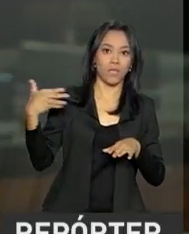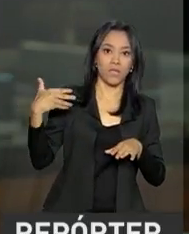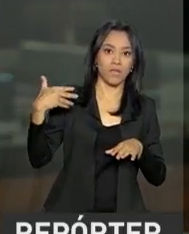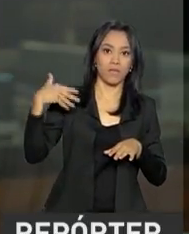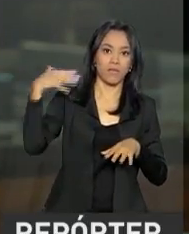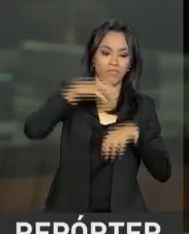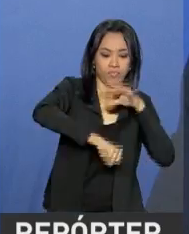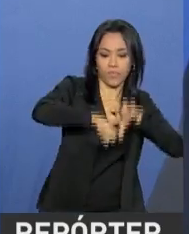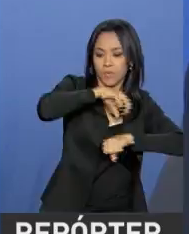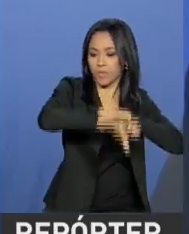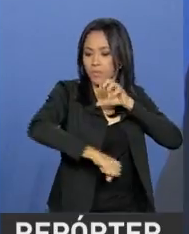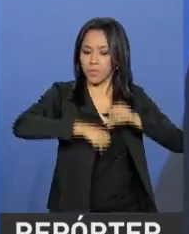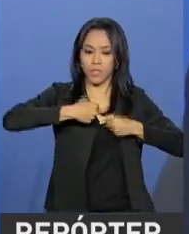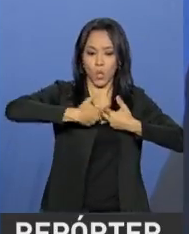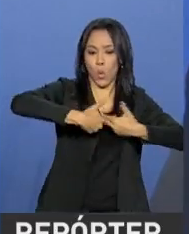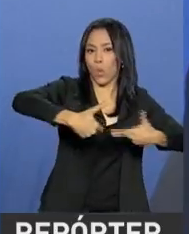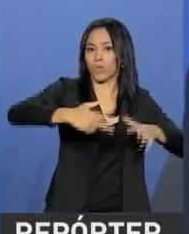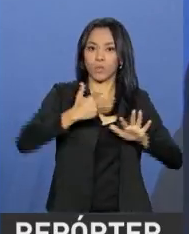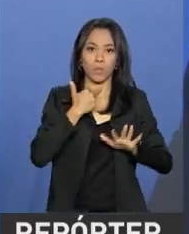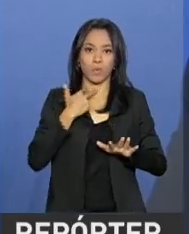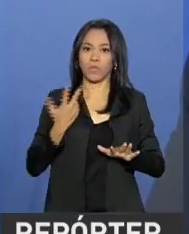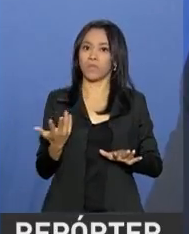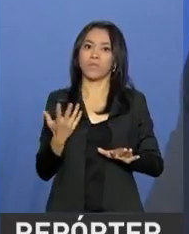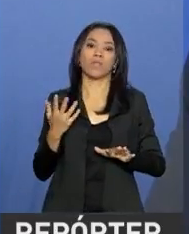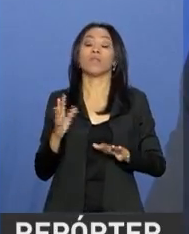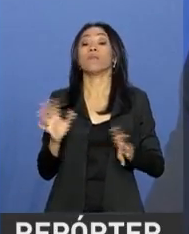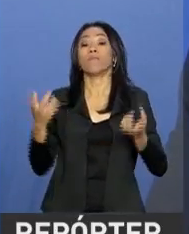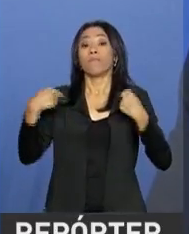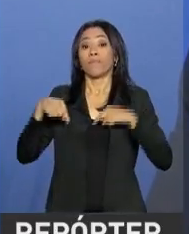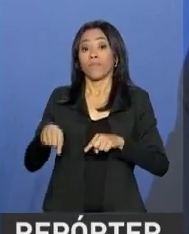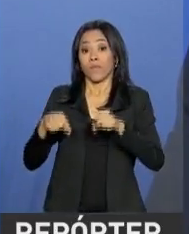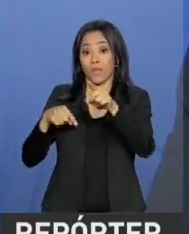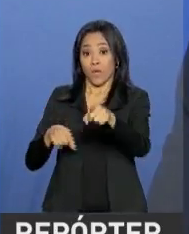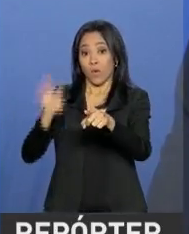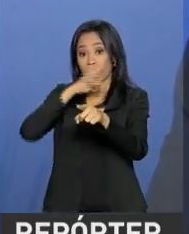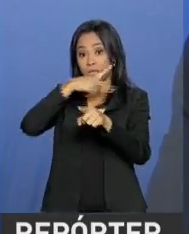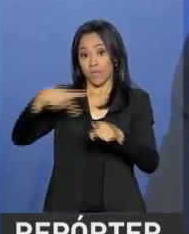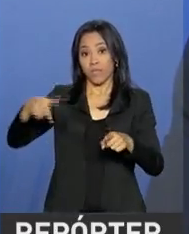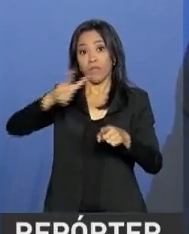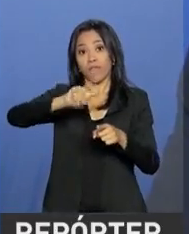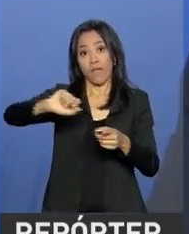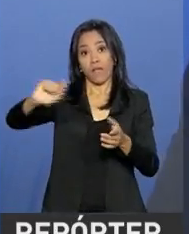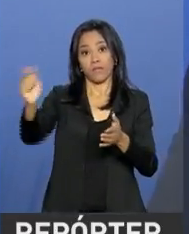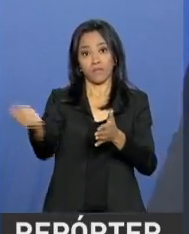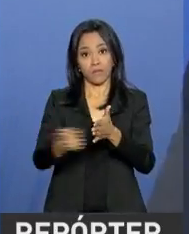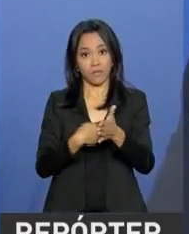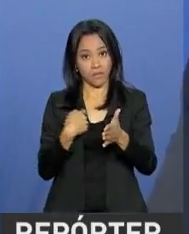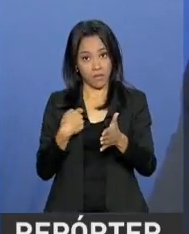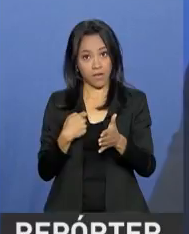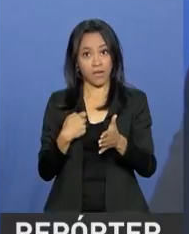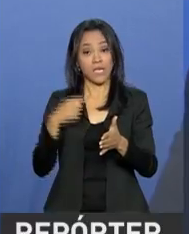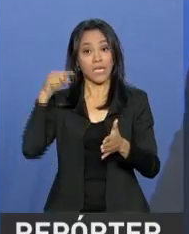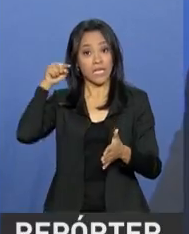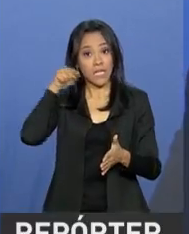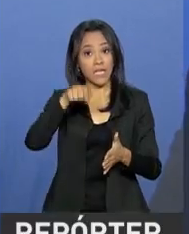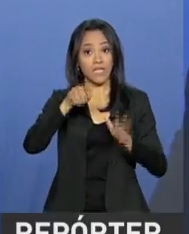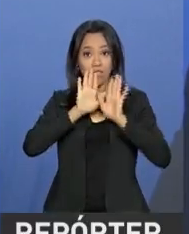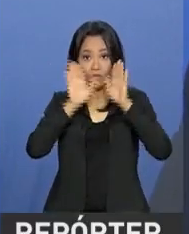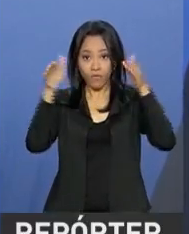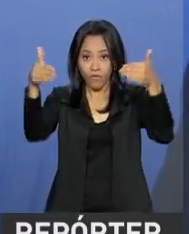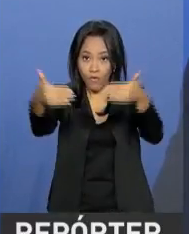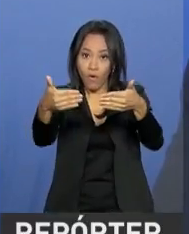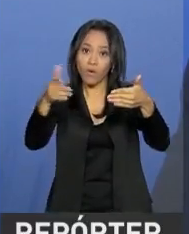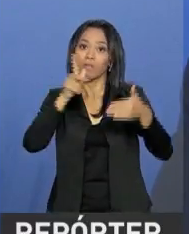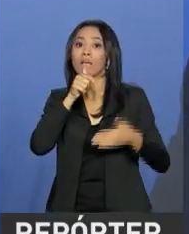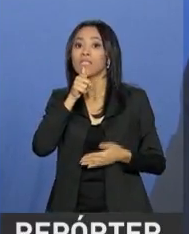explorados o decreto prevê o presidente vai assinar e nossa intenção é que no fórum das águas